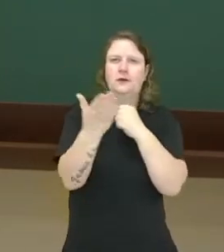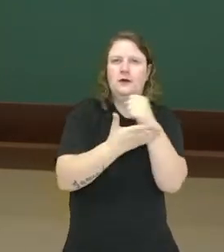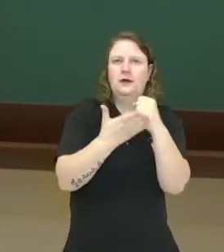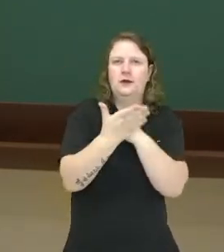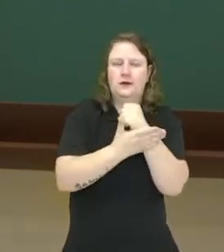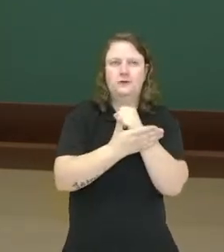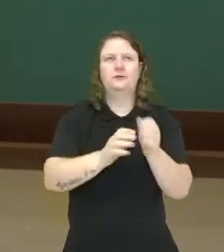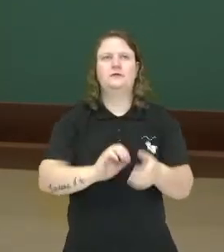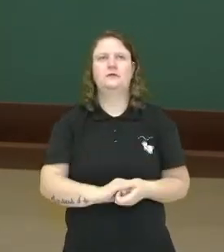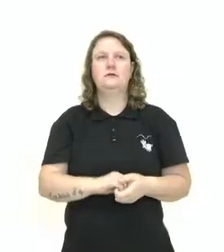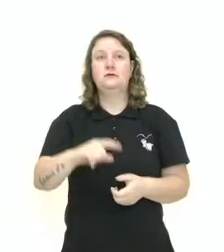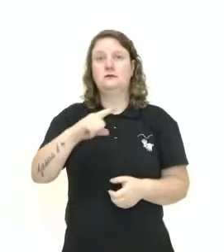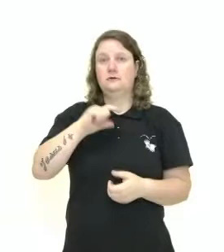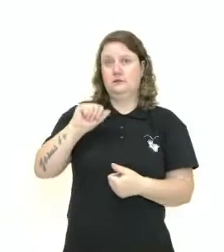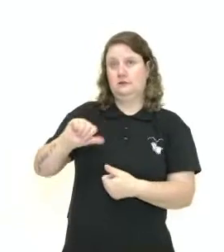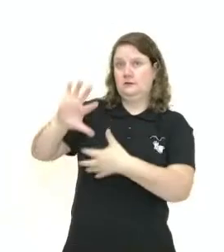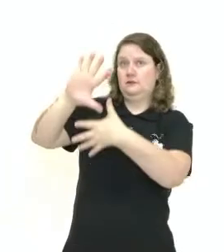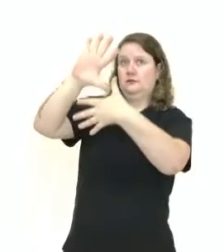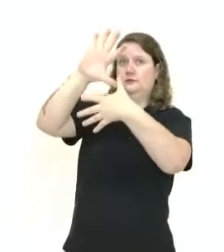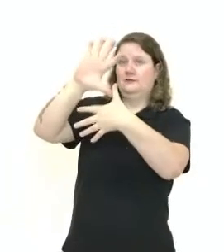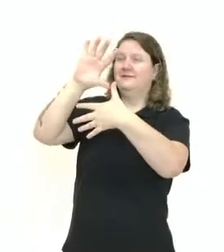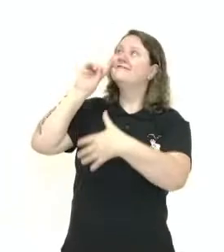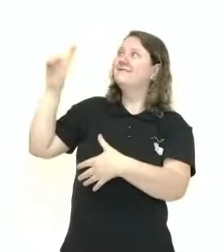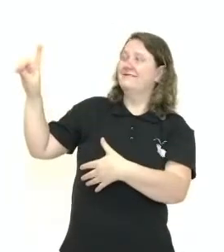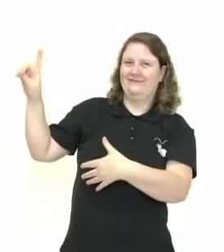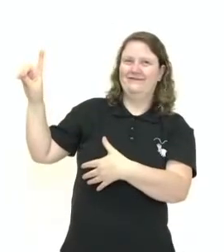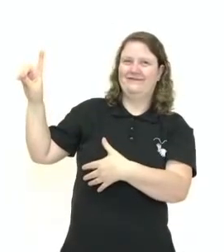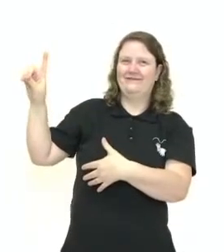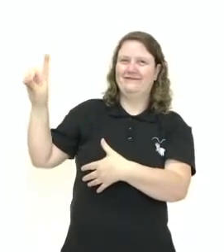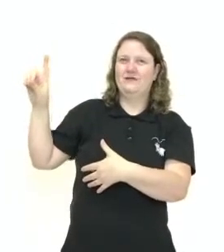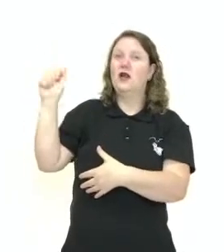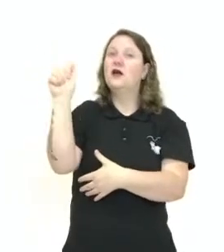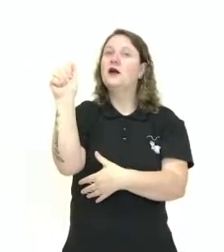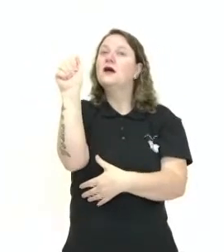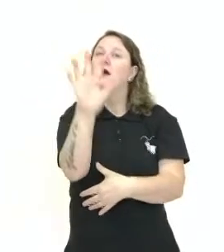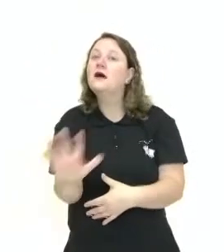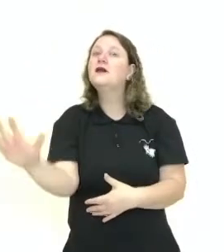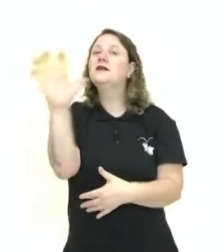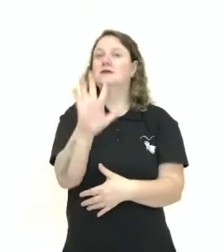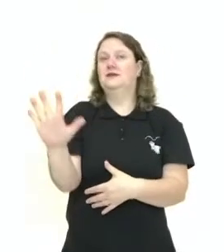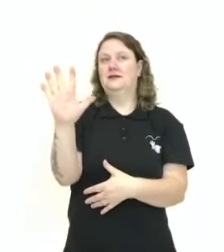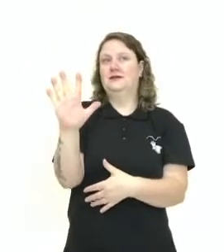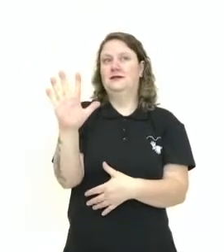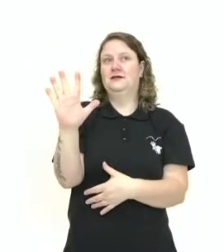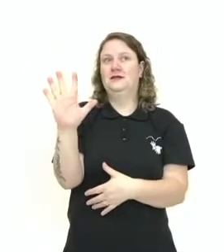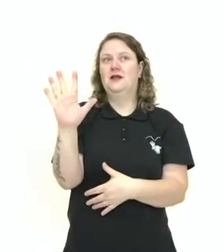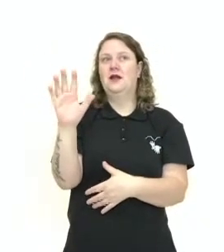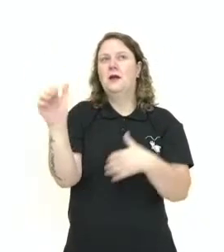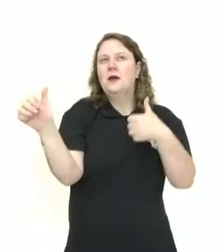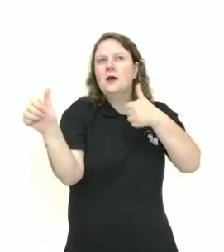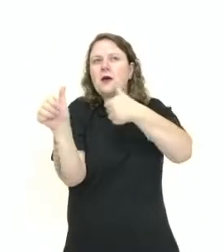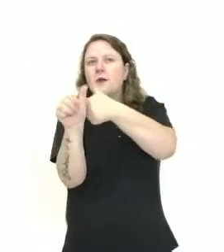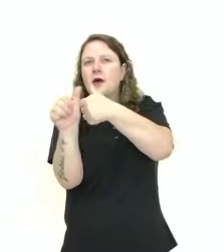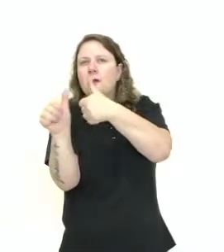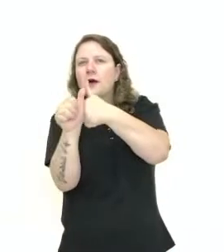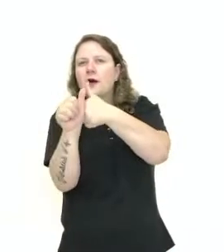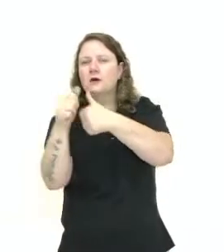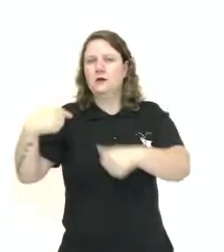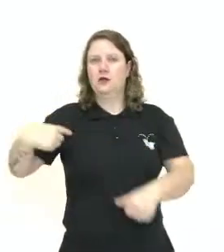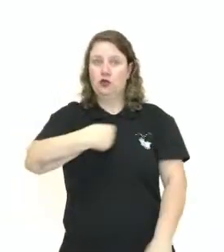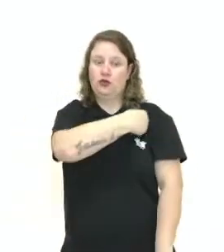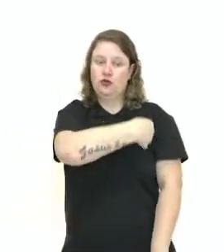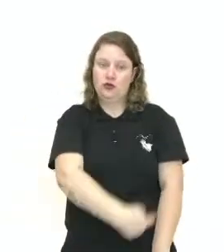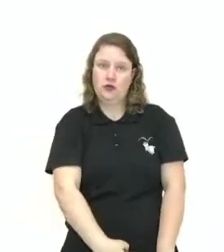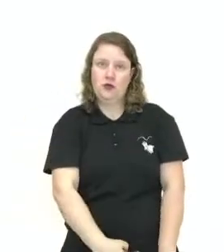aqui nós vamos ter o mapa da localização da Índia no continente asiático, ali bem próximo, da China e